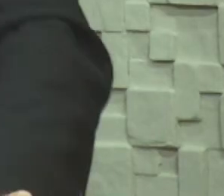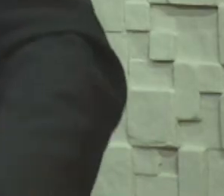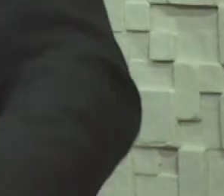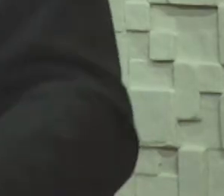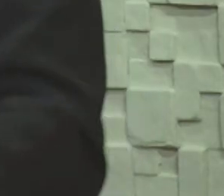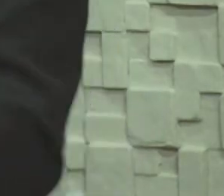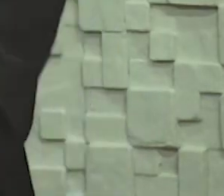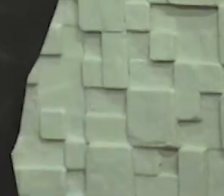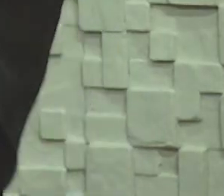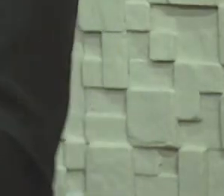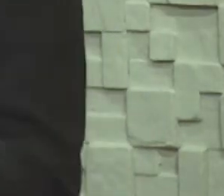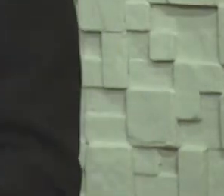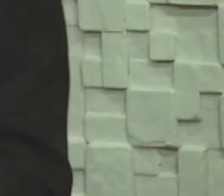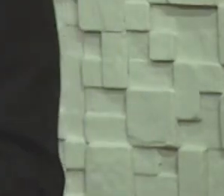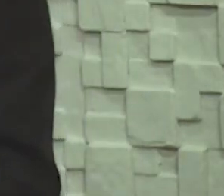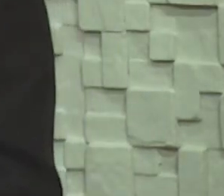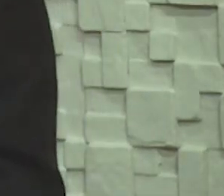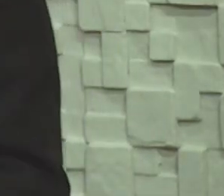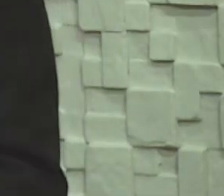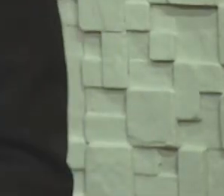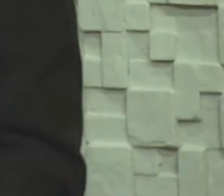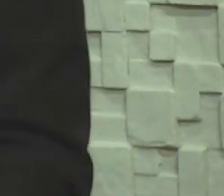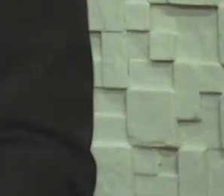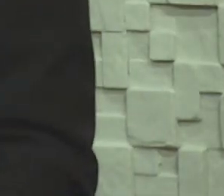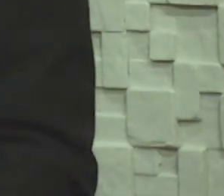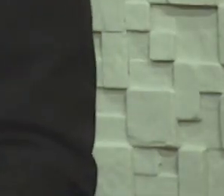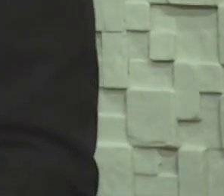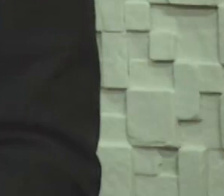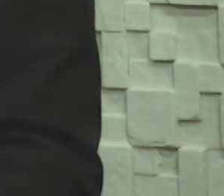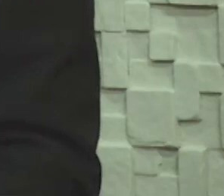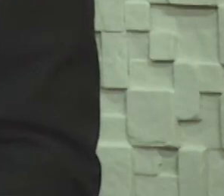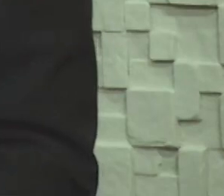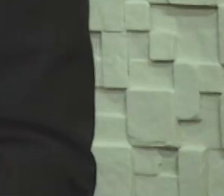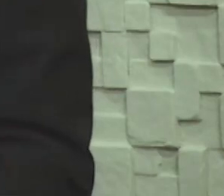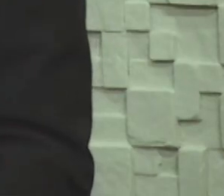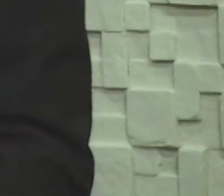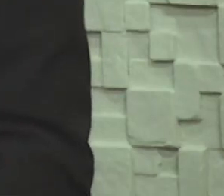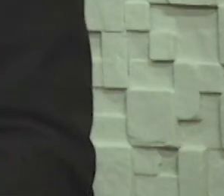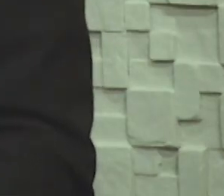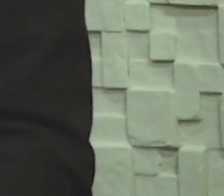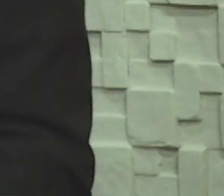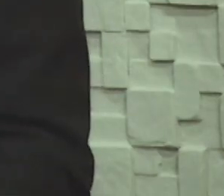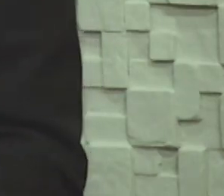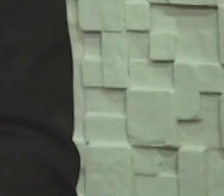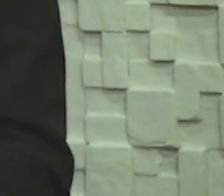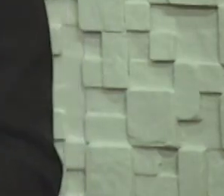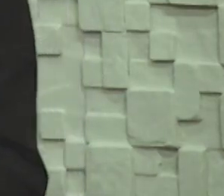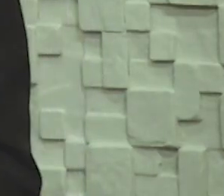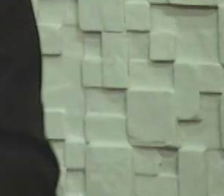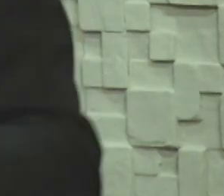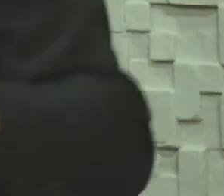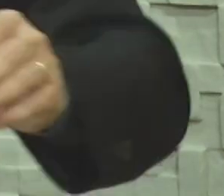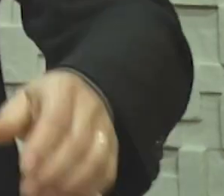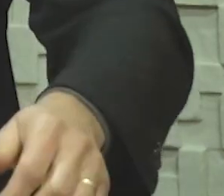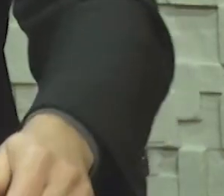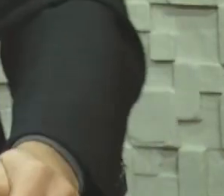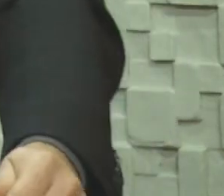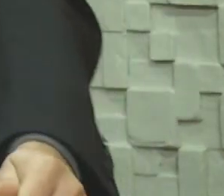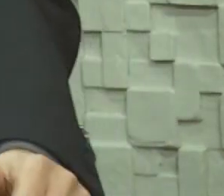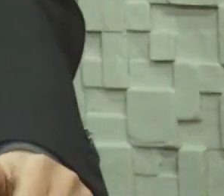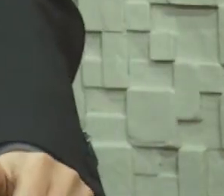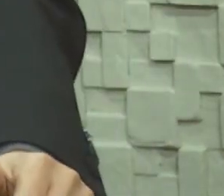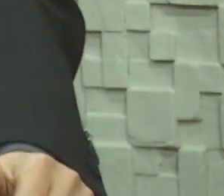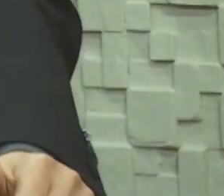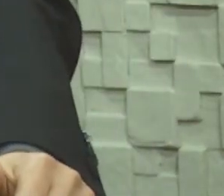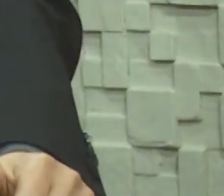a sua trajetória realizou mais de 500 concertos tá então infelizmente por causa da pandemia né não foi possível realizar o